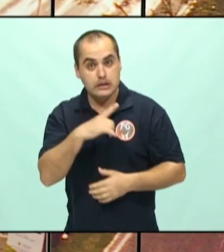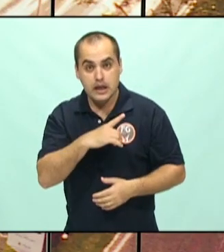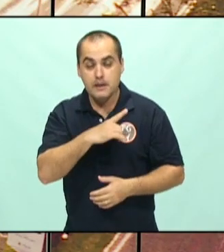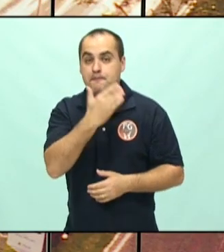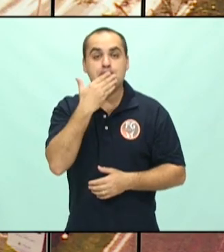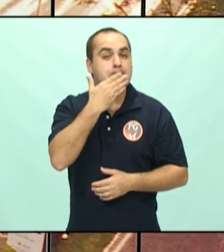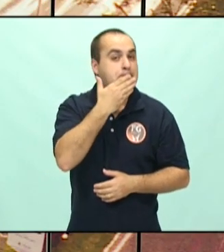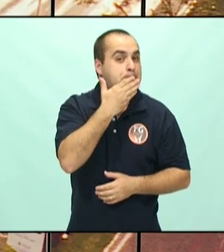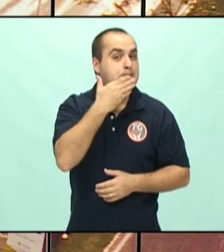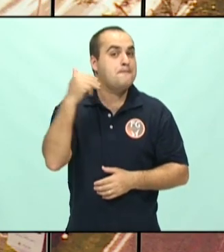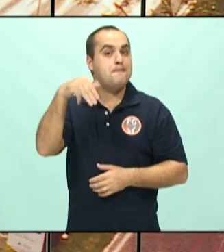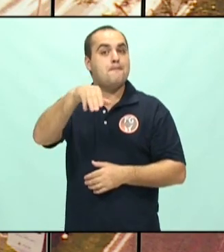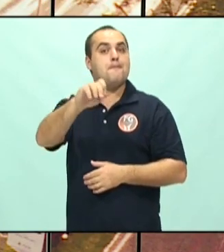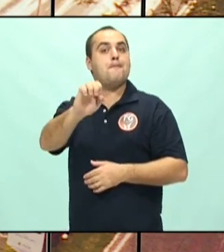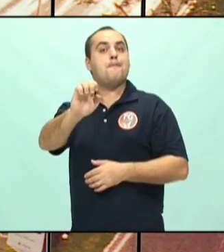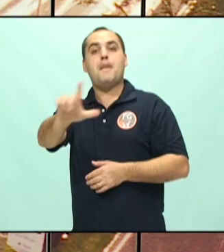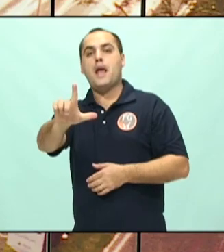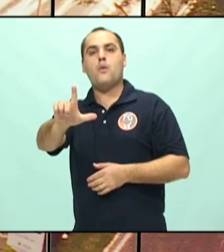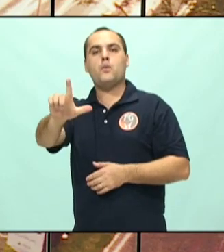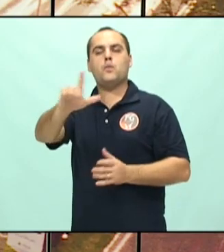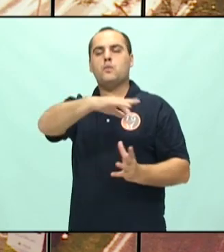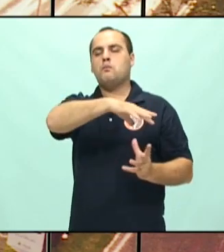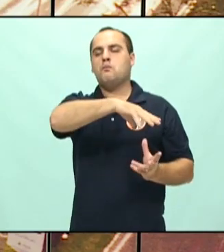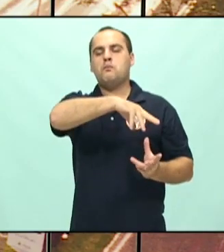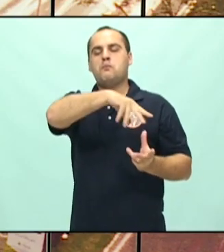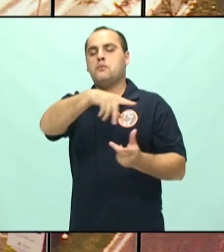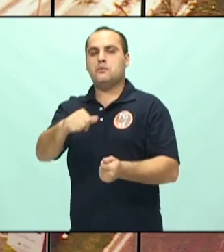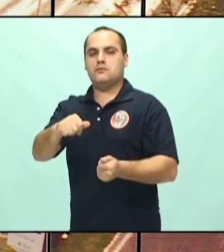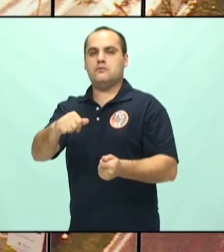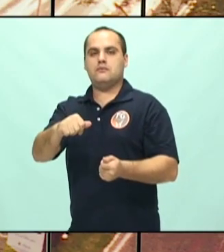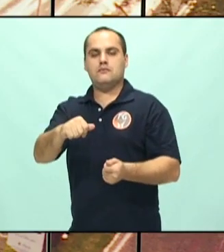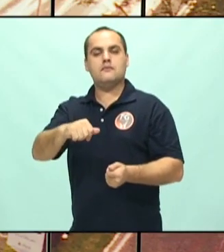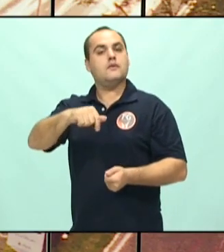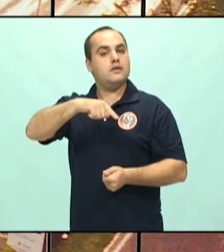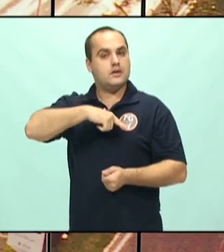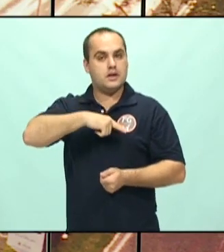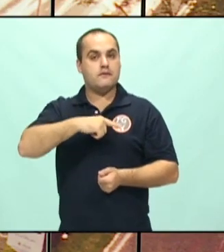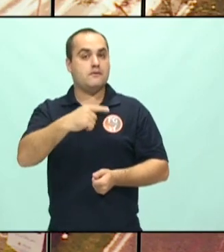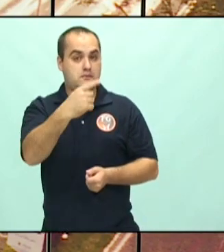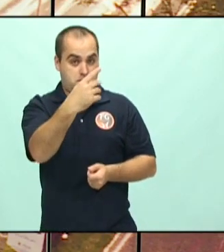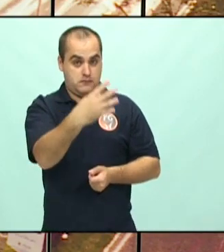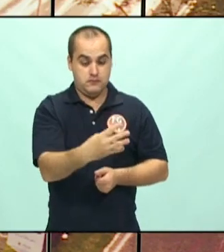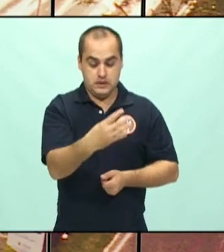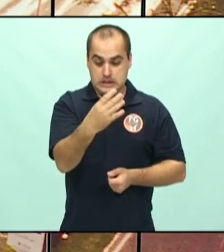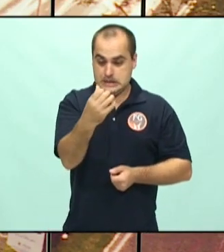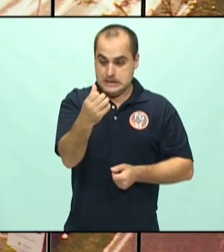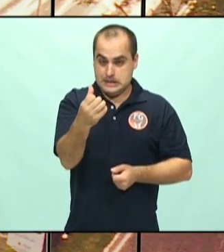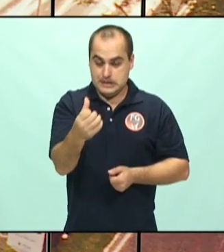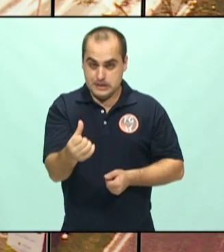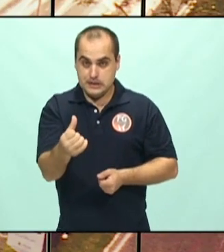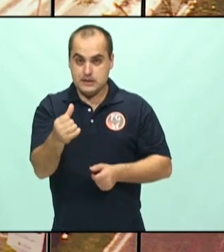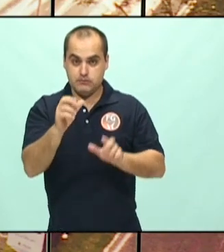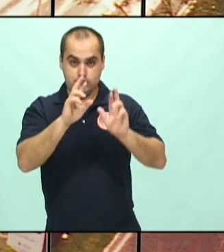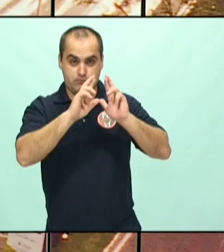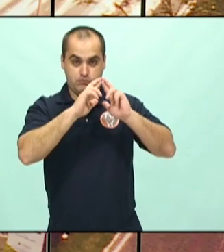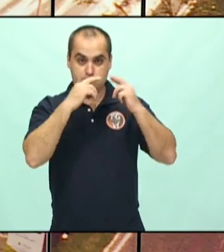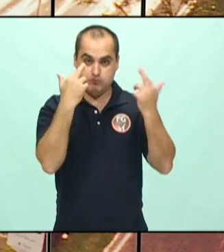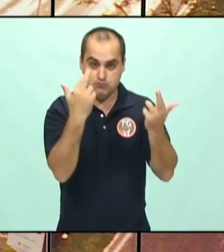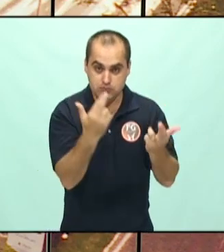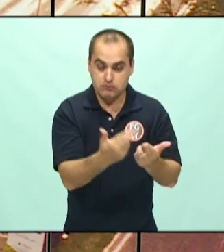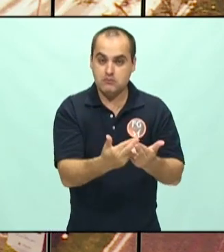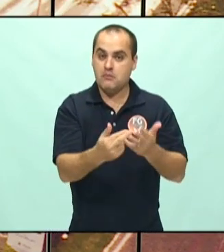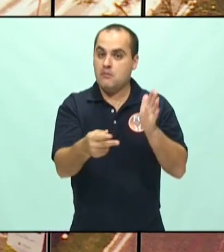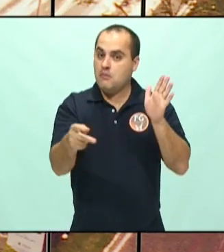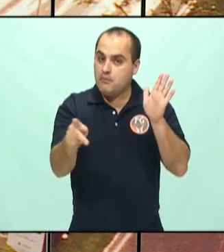mel do mundo durante o 46º congresso da associação internacional das federações e apicultores